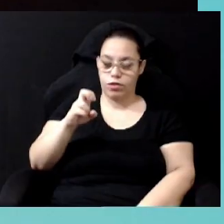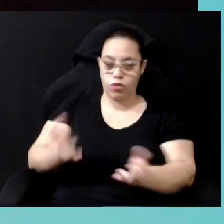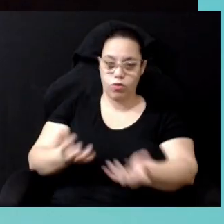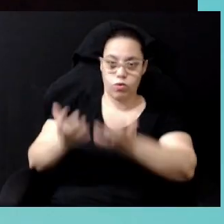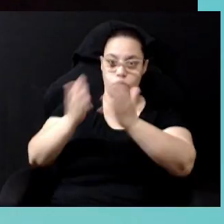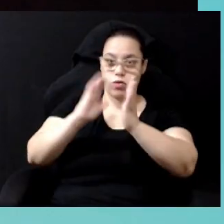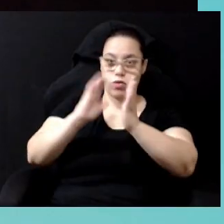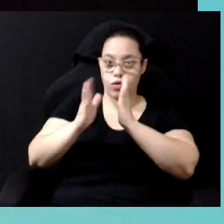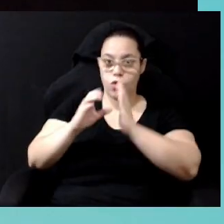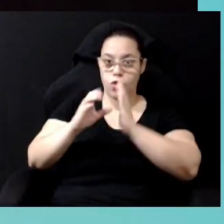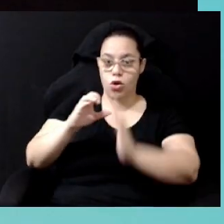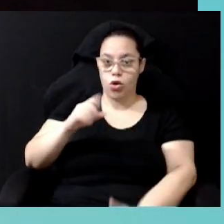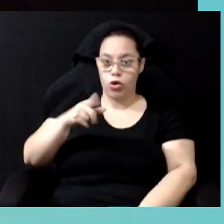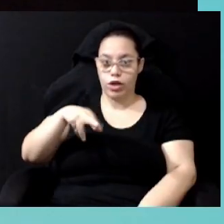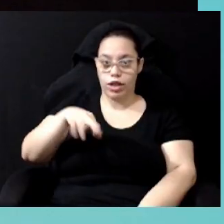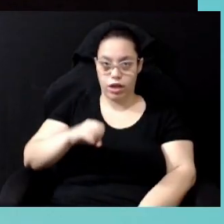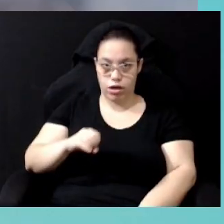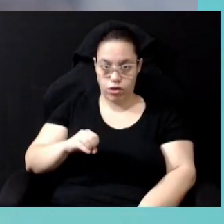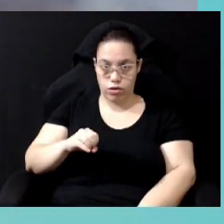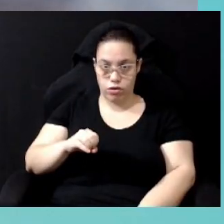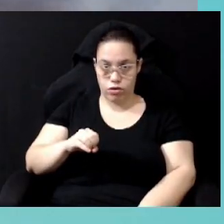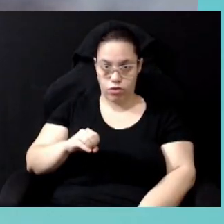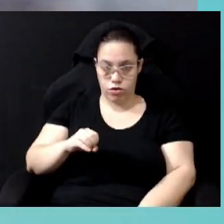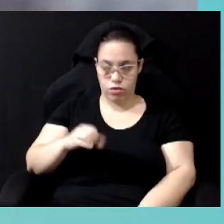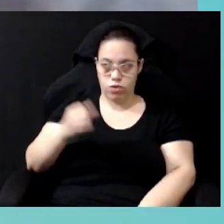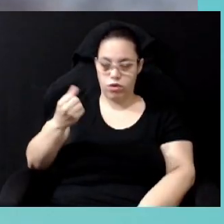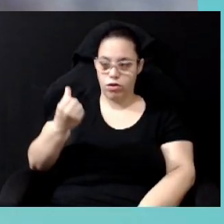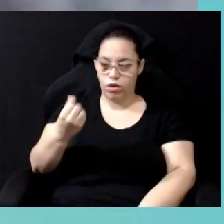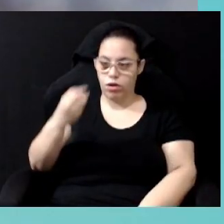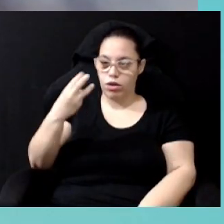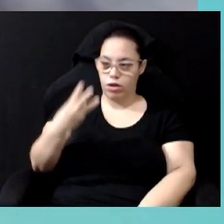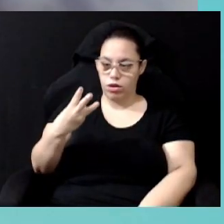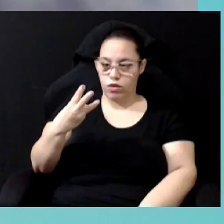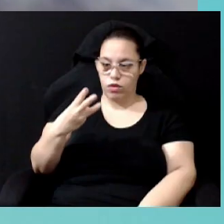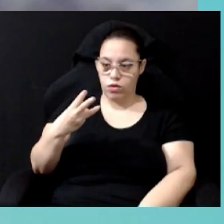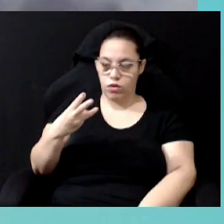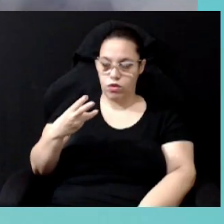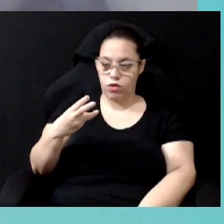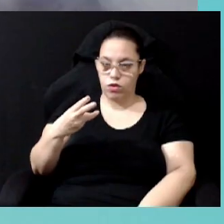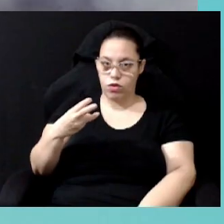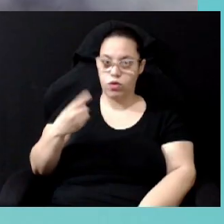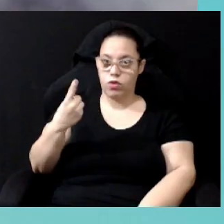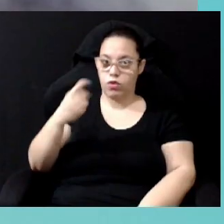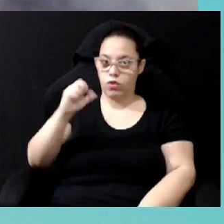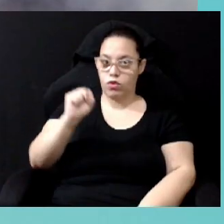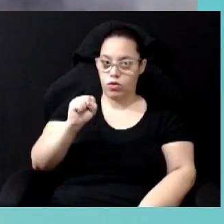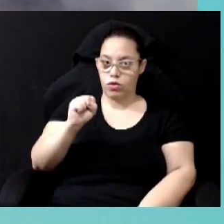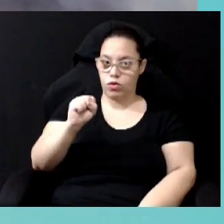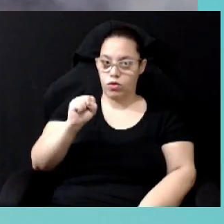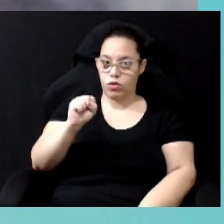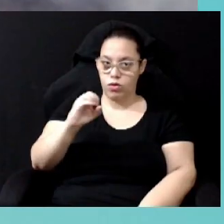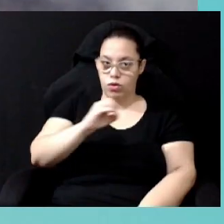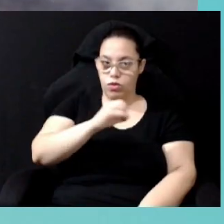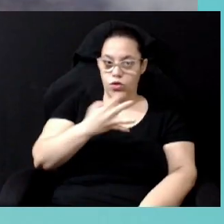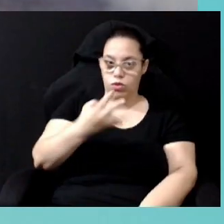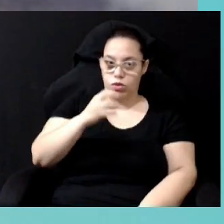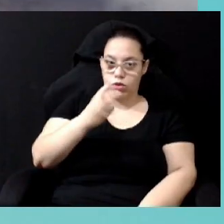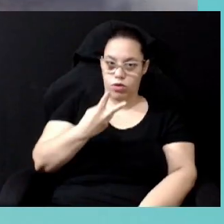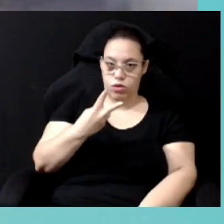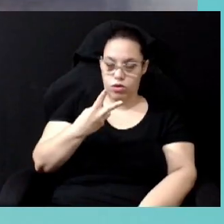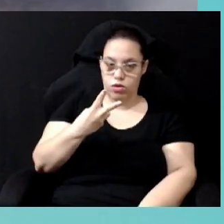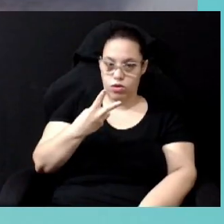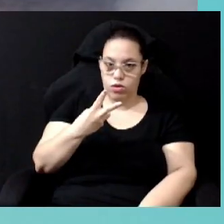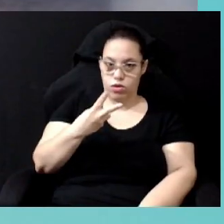165 vulcões do período Holoceno. Desses, 63 vulcões estão ativos desde 1800 e